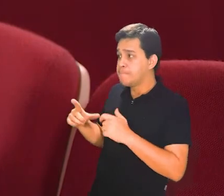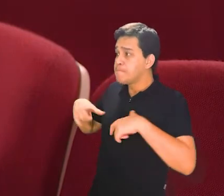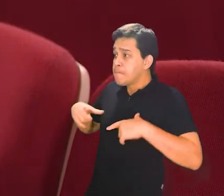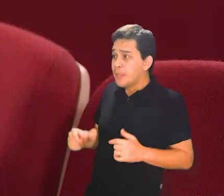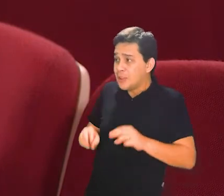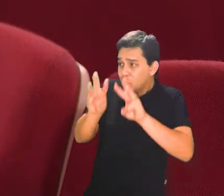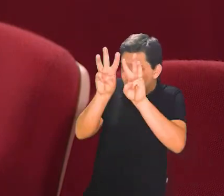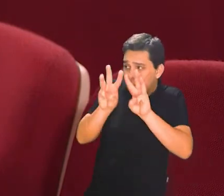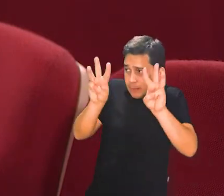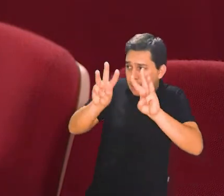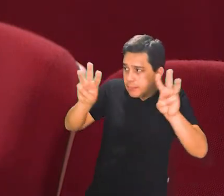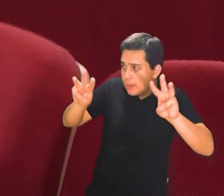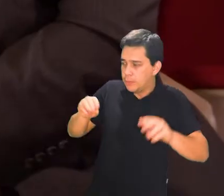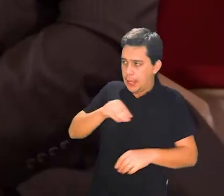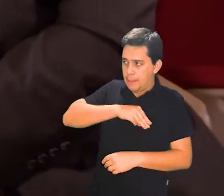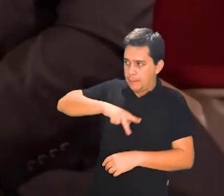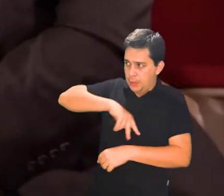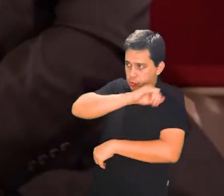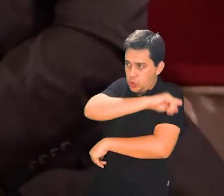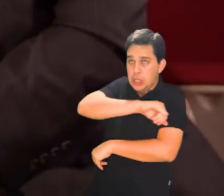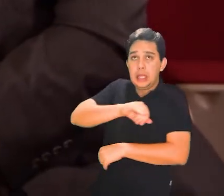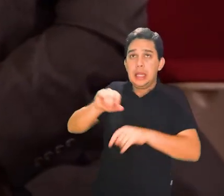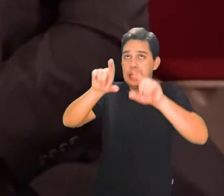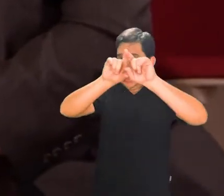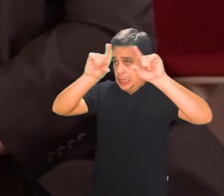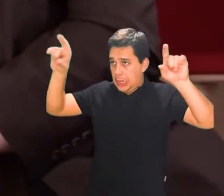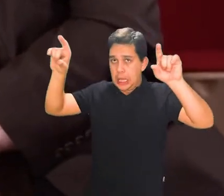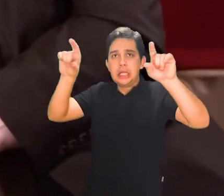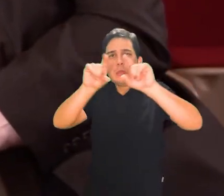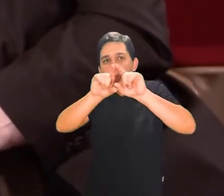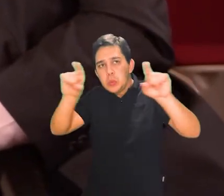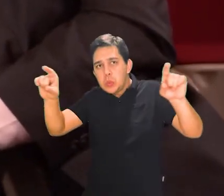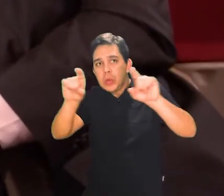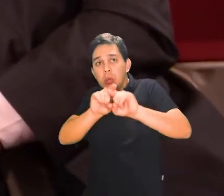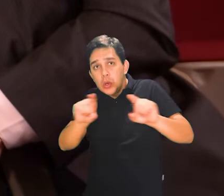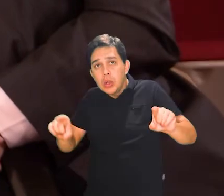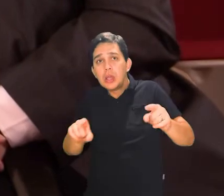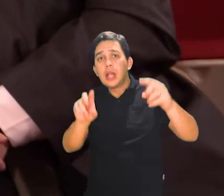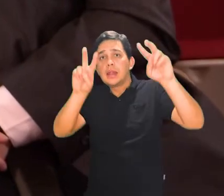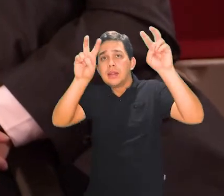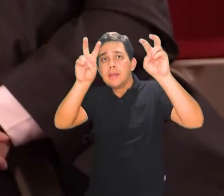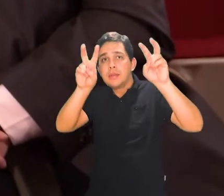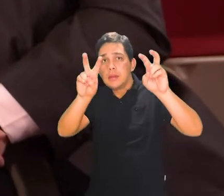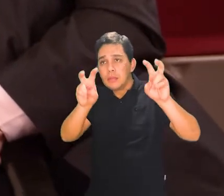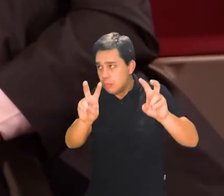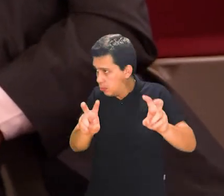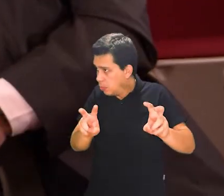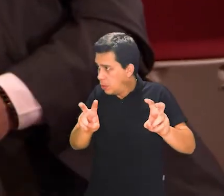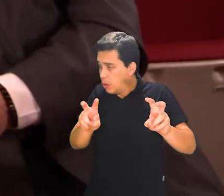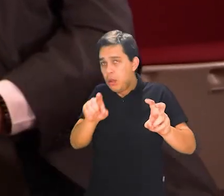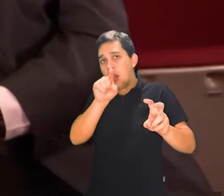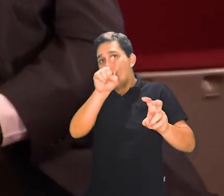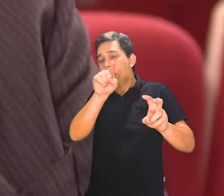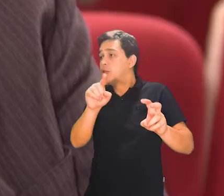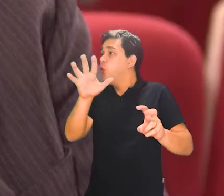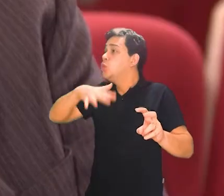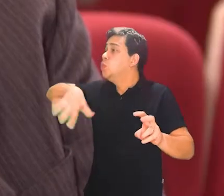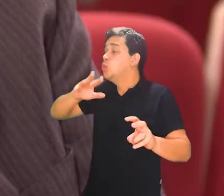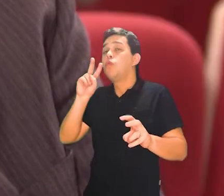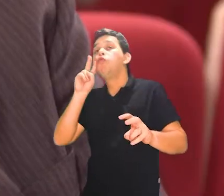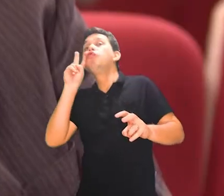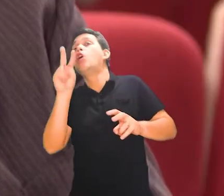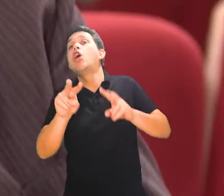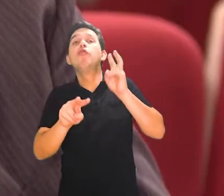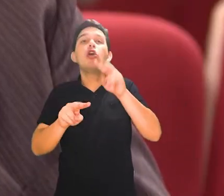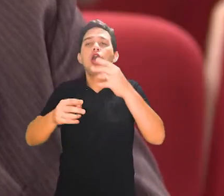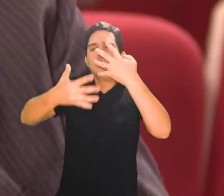do MPRJ, como funciona e quais seriam os 5 principais assuntos das comunicações? O painel de transparência é um